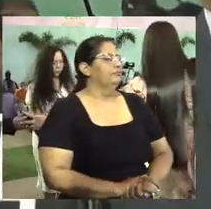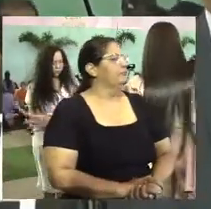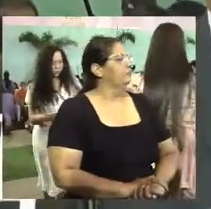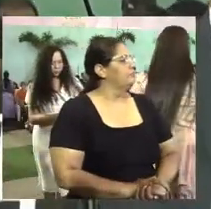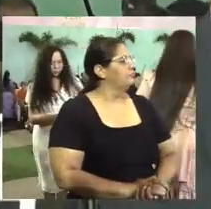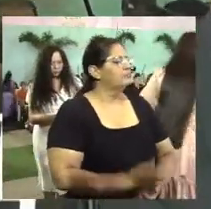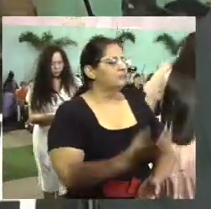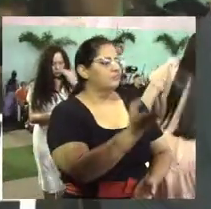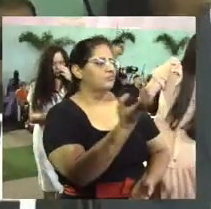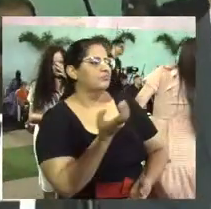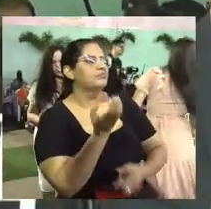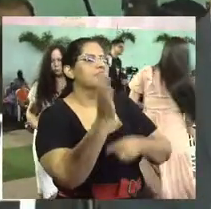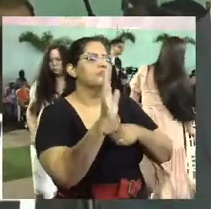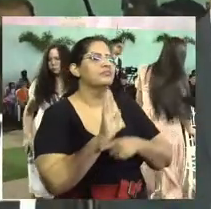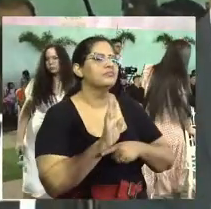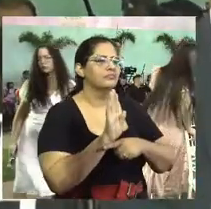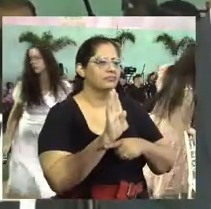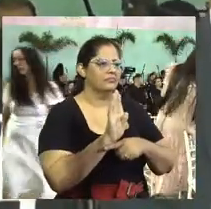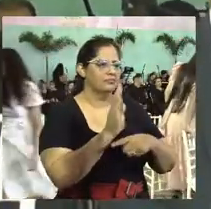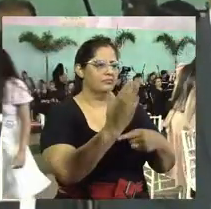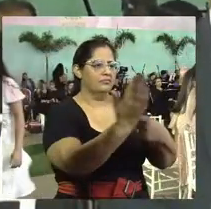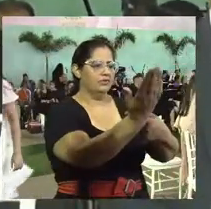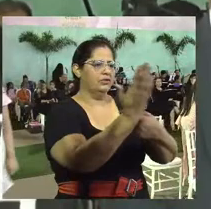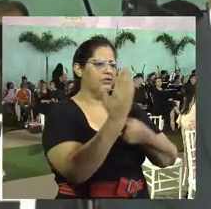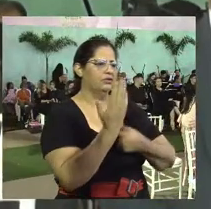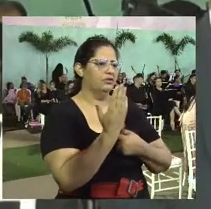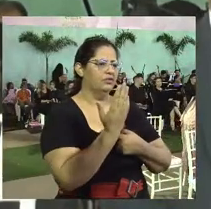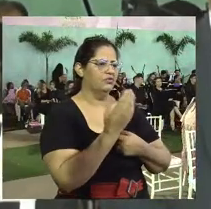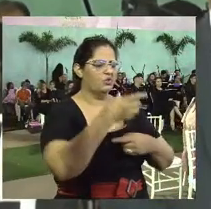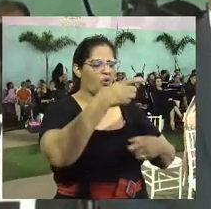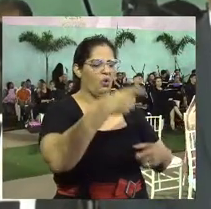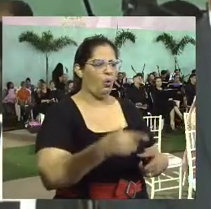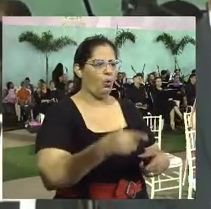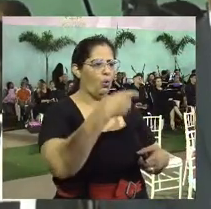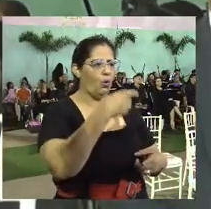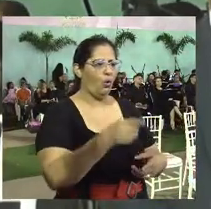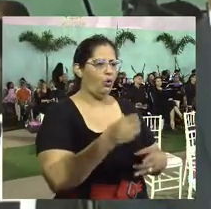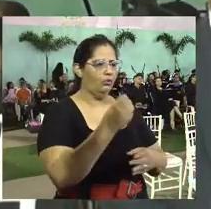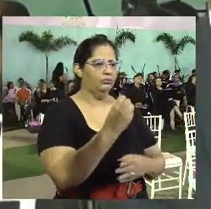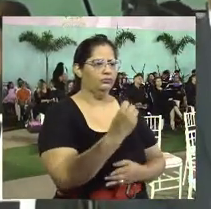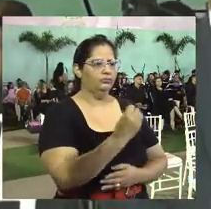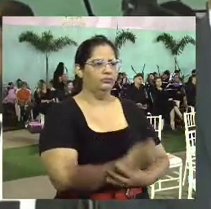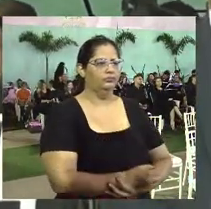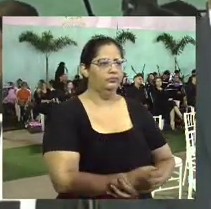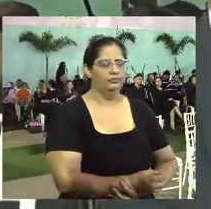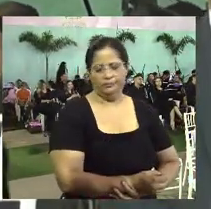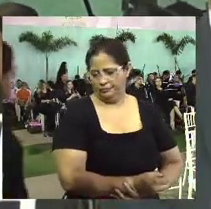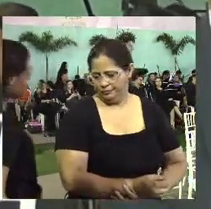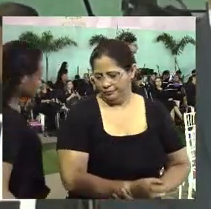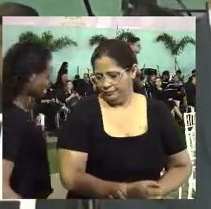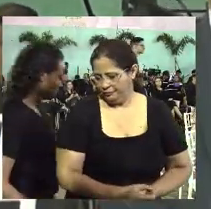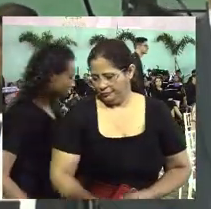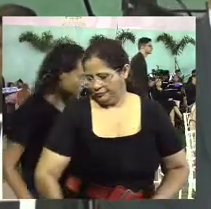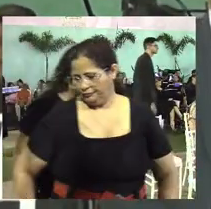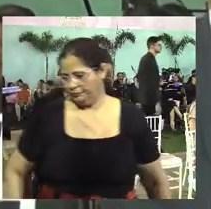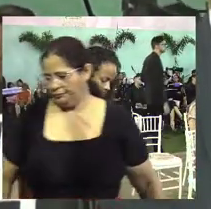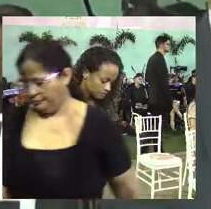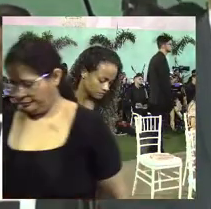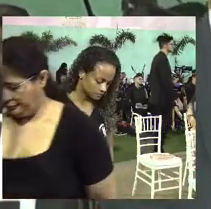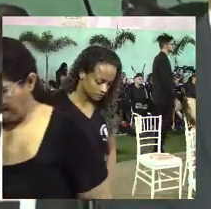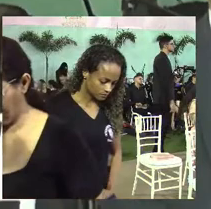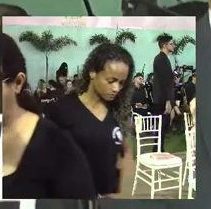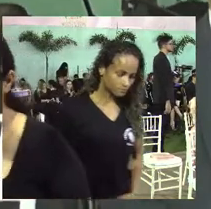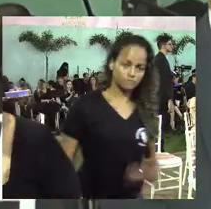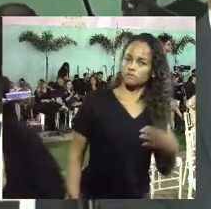pedir ajuda de vocês foi feito alguns copos garrafas alguns apetrechos aqui